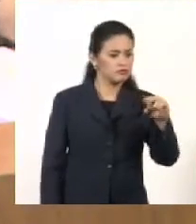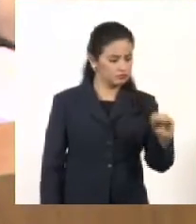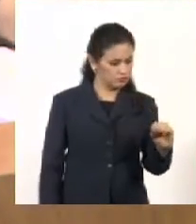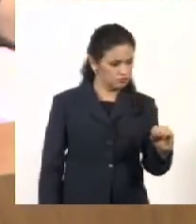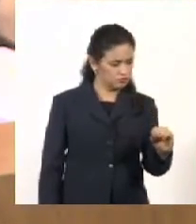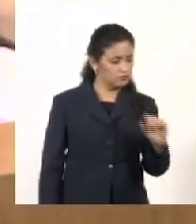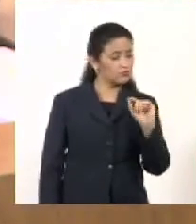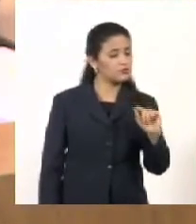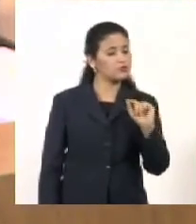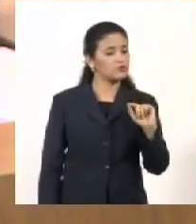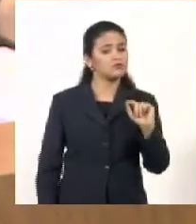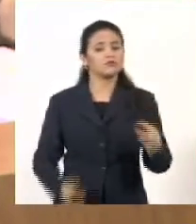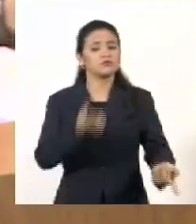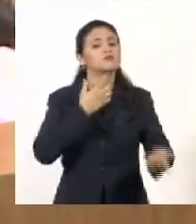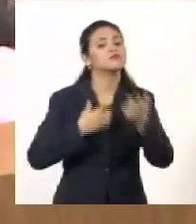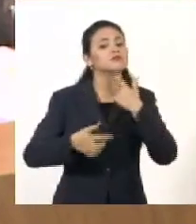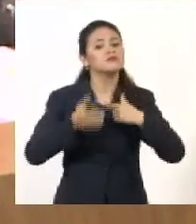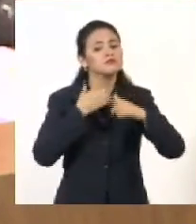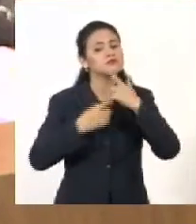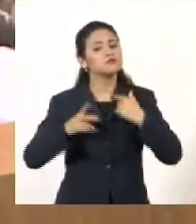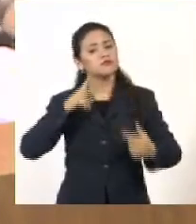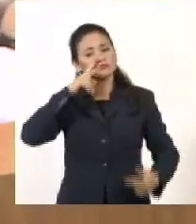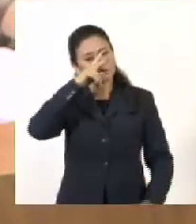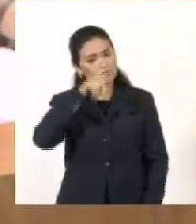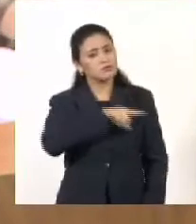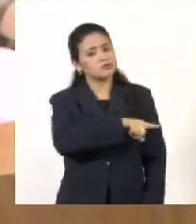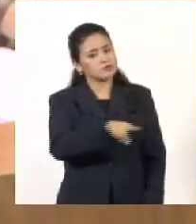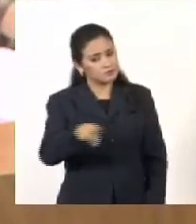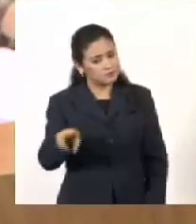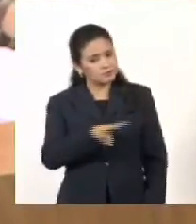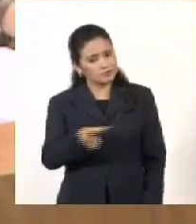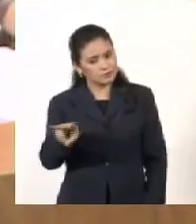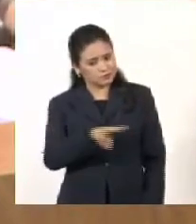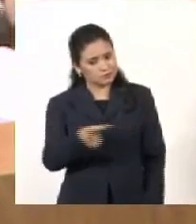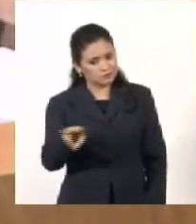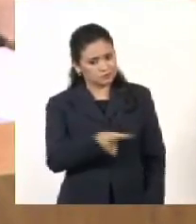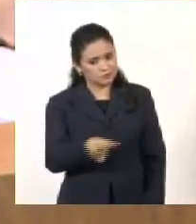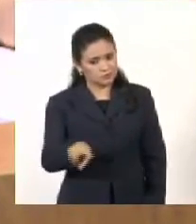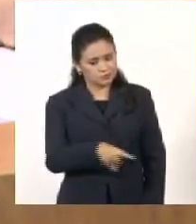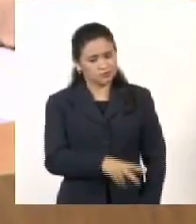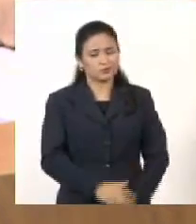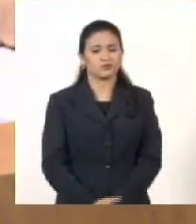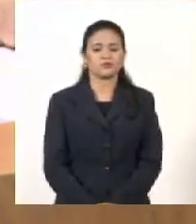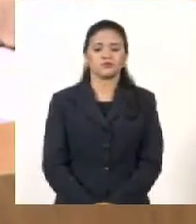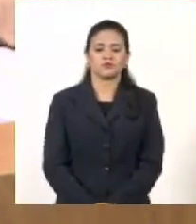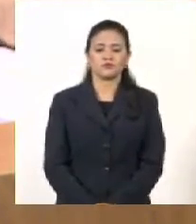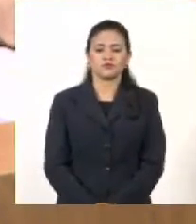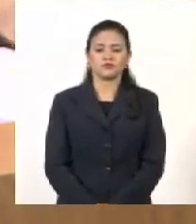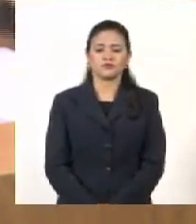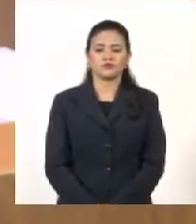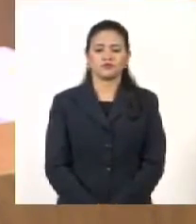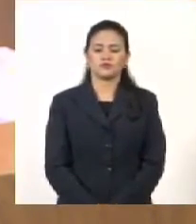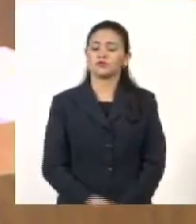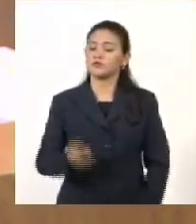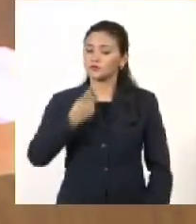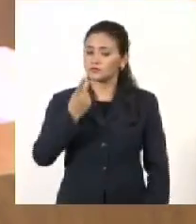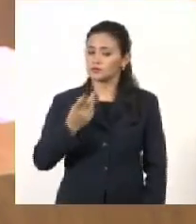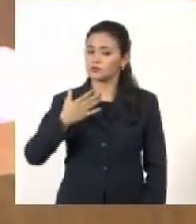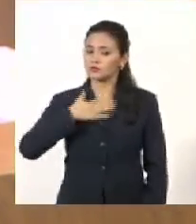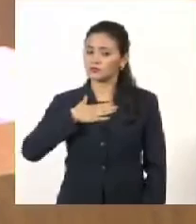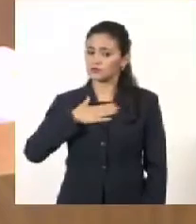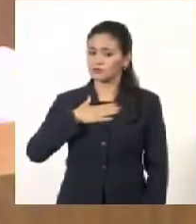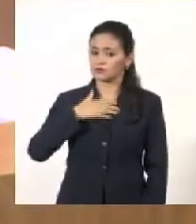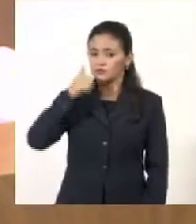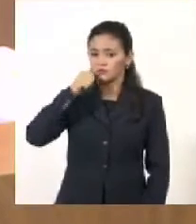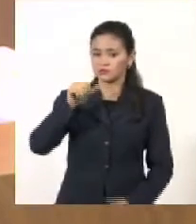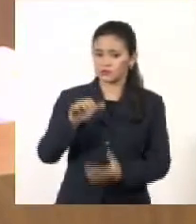o deputado jesuíno fez a mesma coisa aqui, citando a minha esposa, e ele fez de forma que, na verdade, quem está